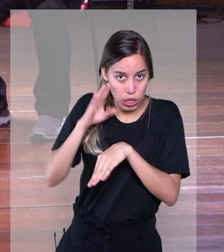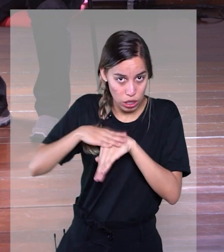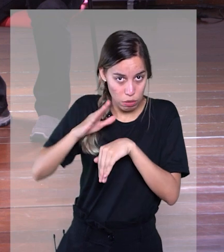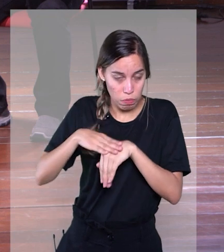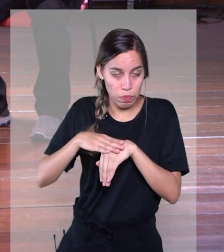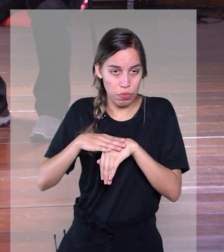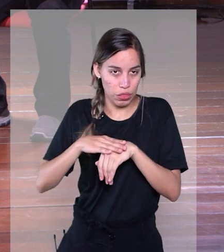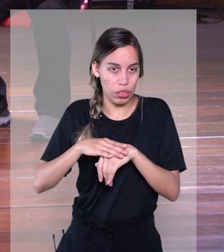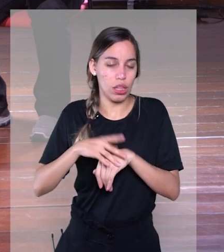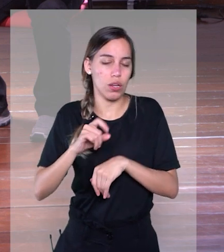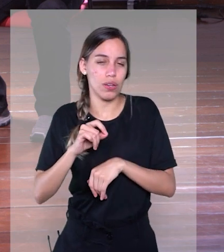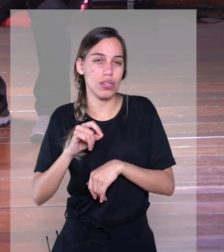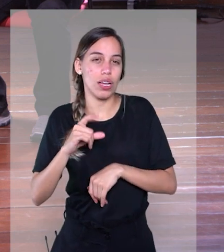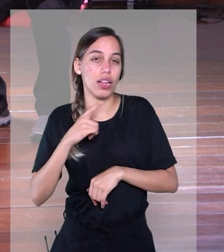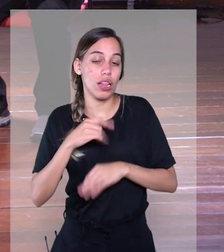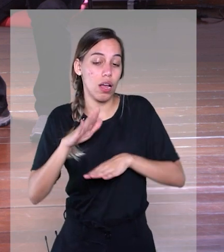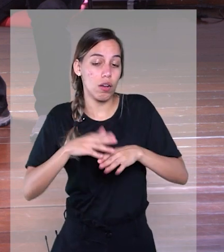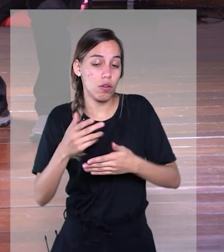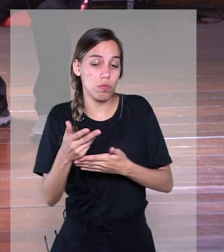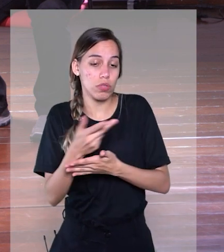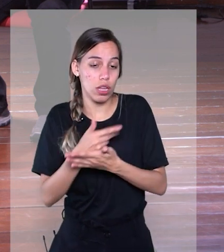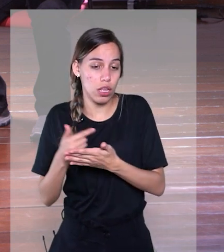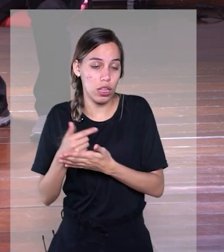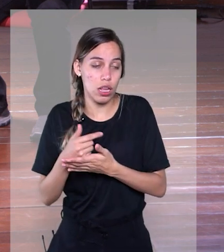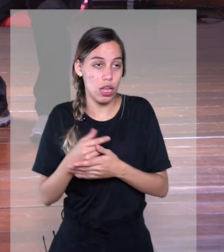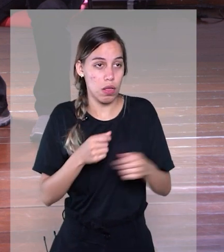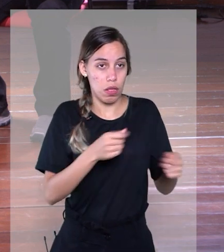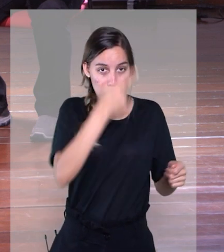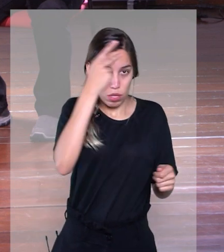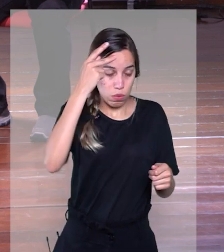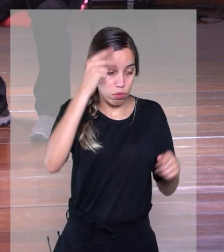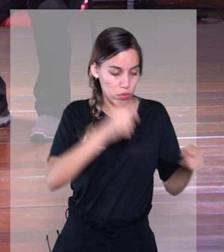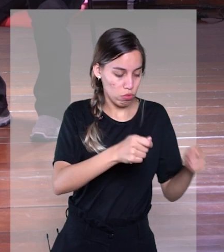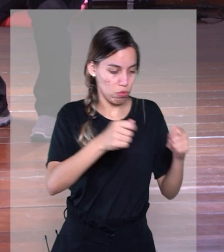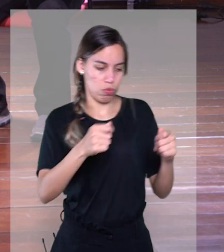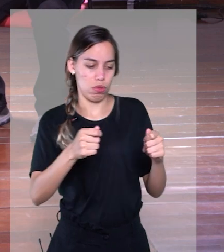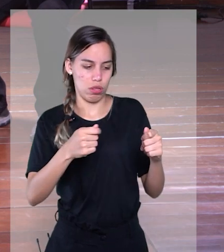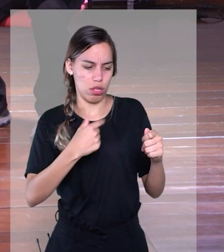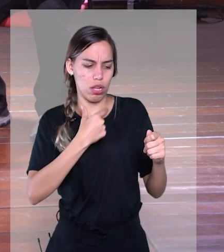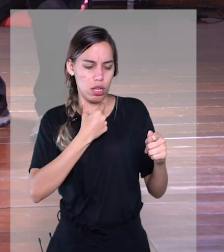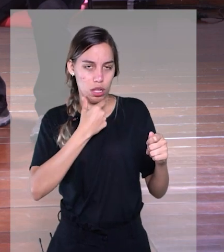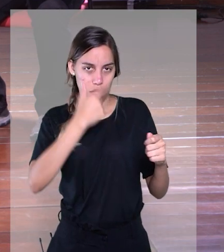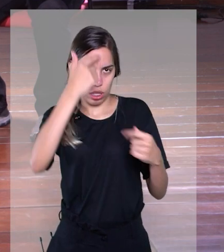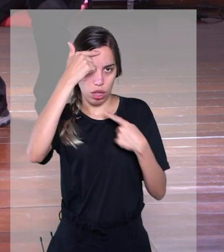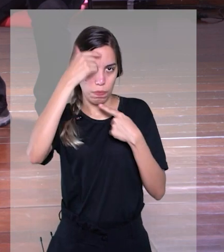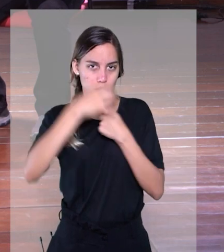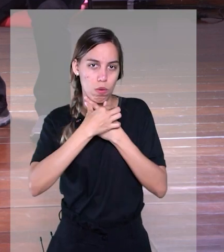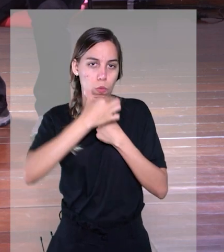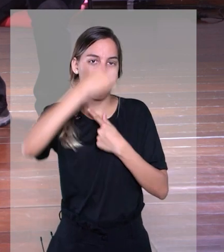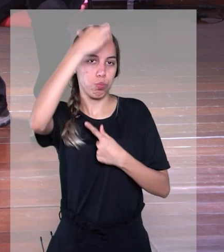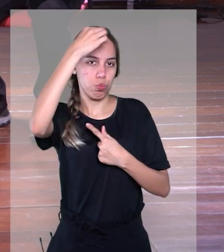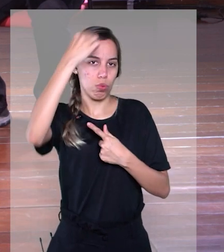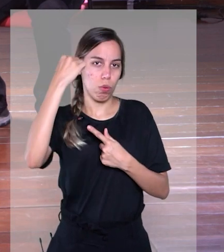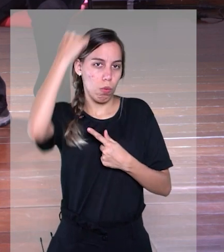uma espécie de arquétipo para os futuros caricaturistas, né? A cabeça alongada, né? É muito comum